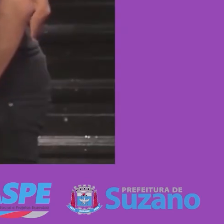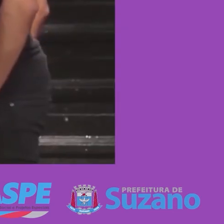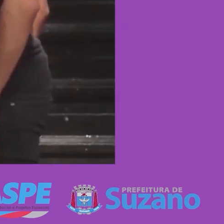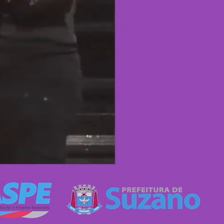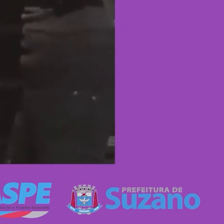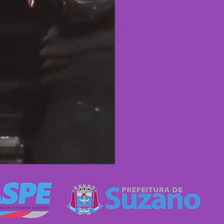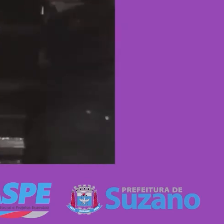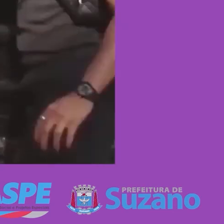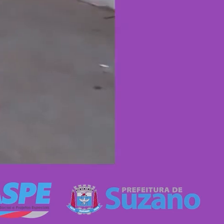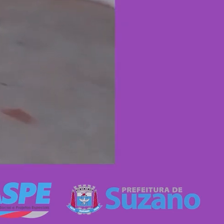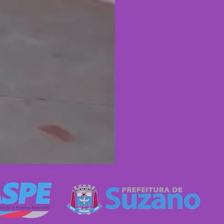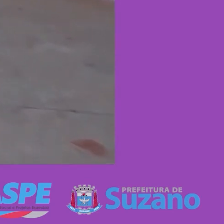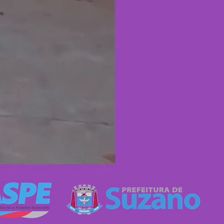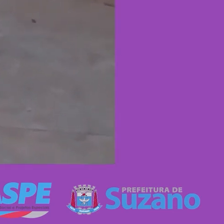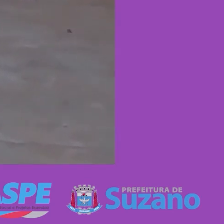Sentimos ódio.